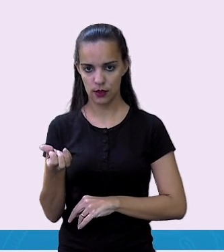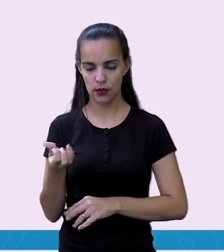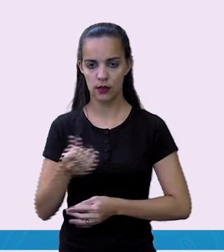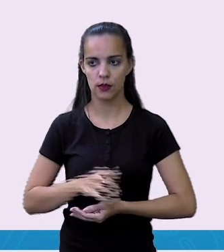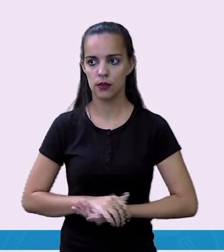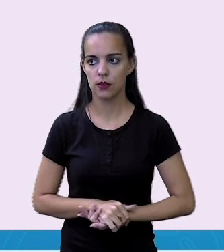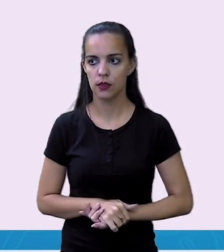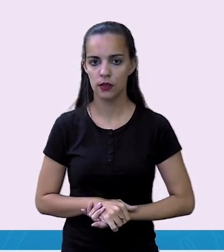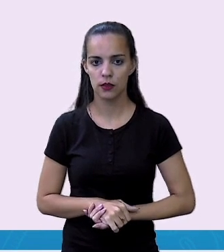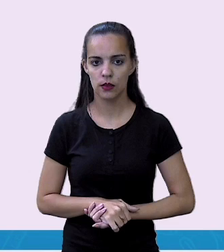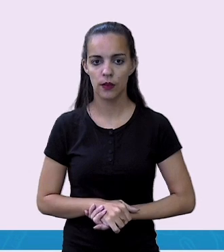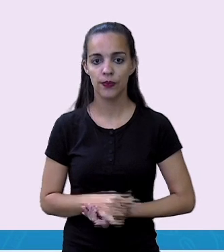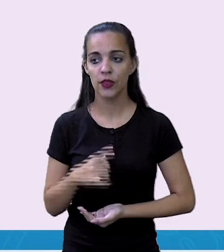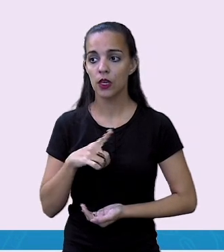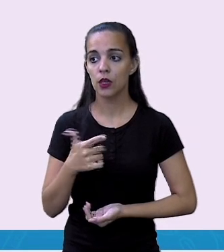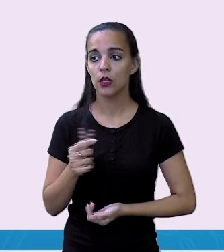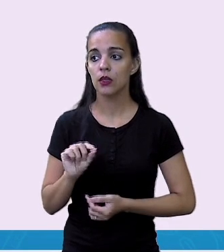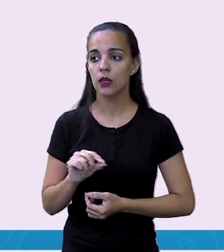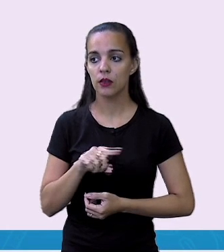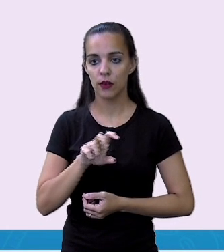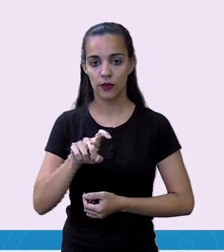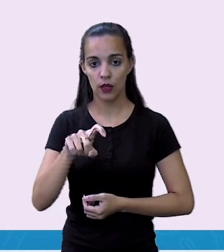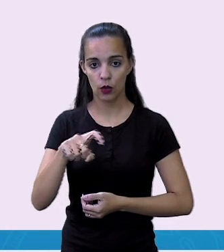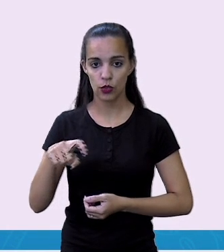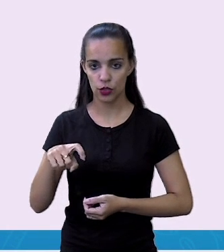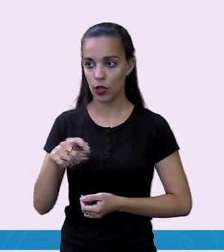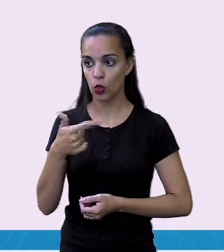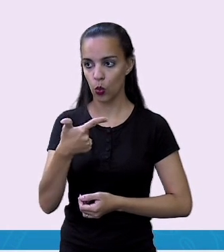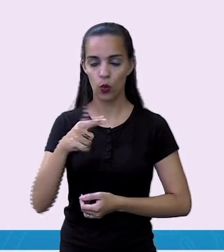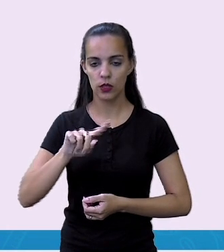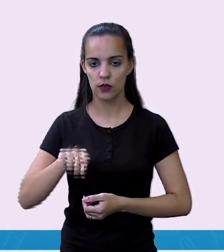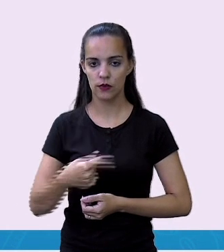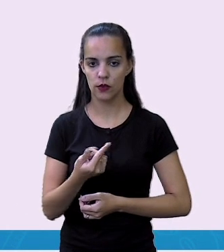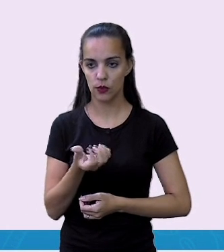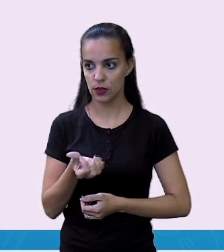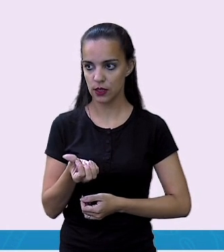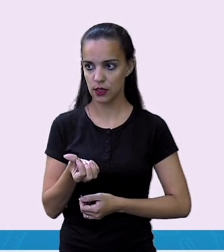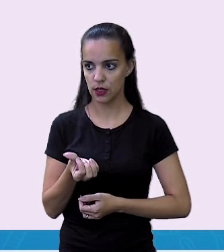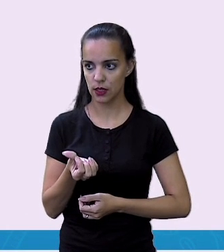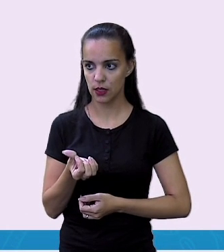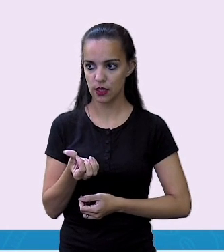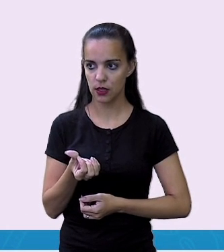4,16. O que multiplicou com a variável, ele passa dividindo.